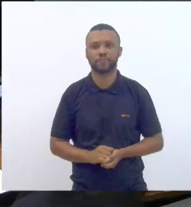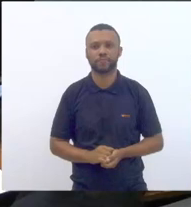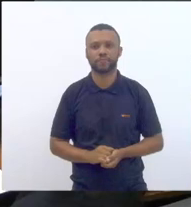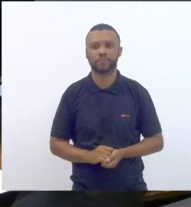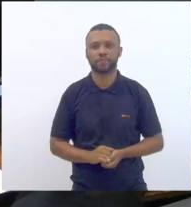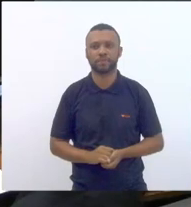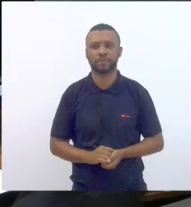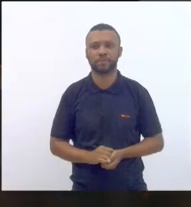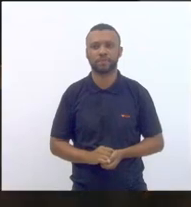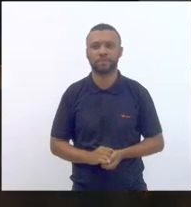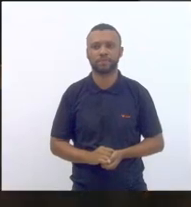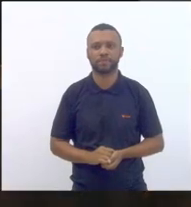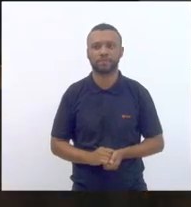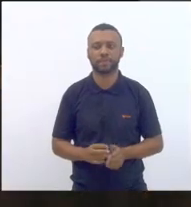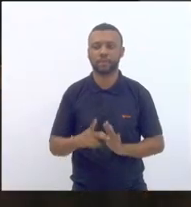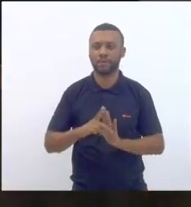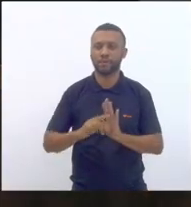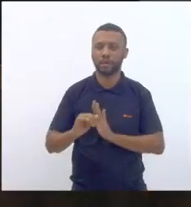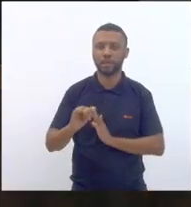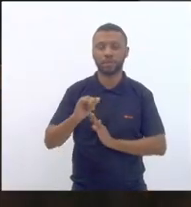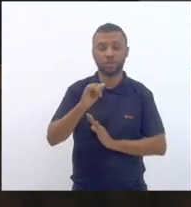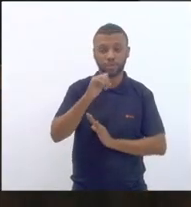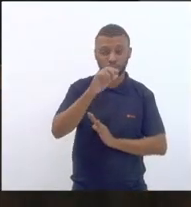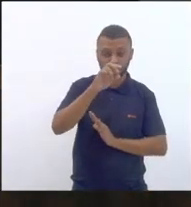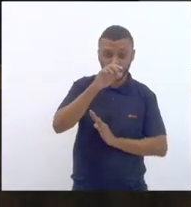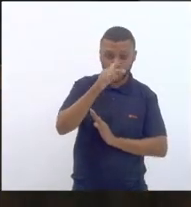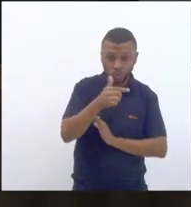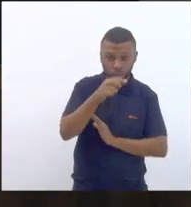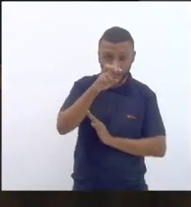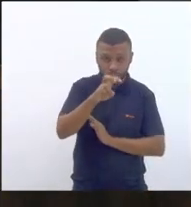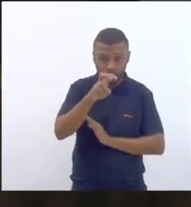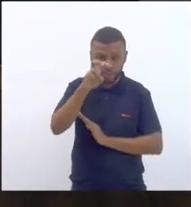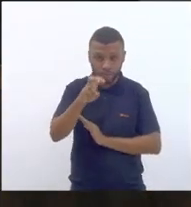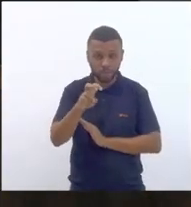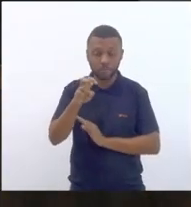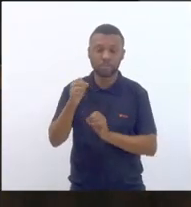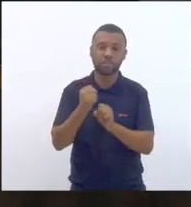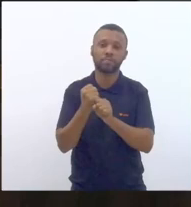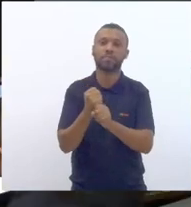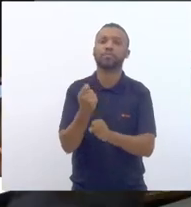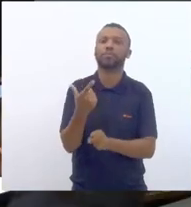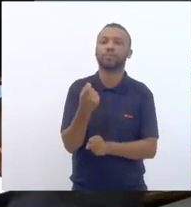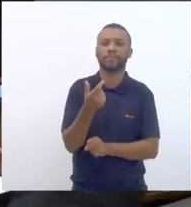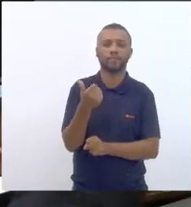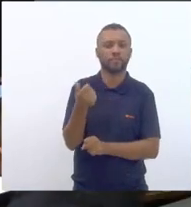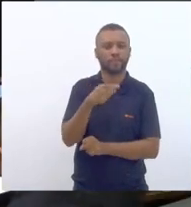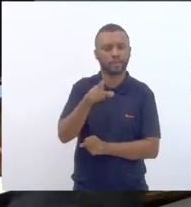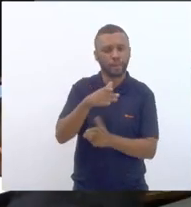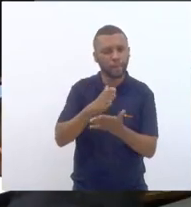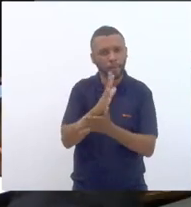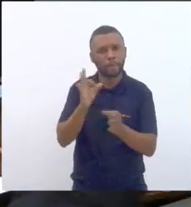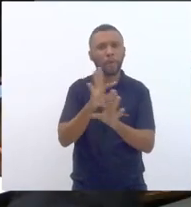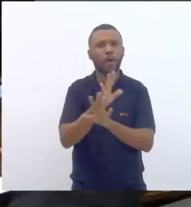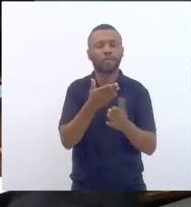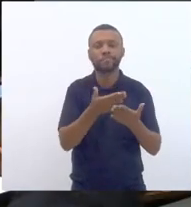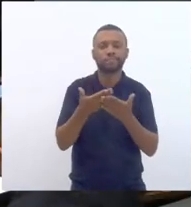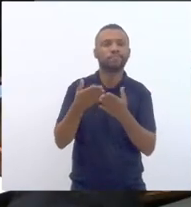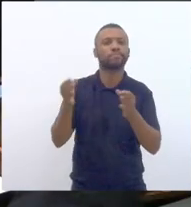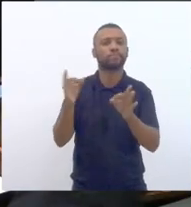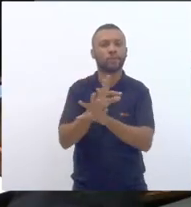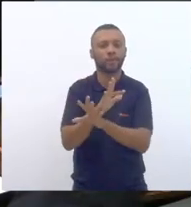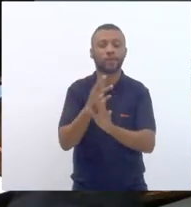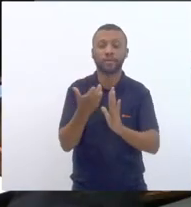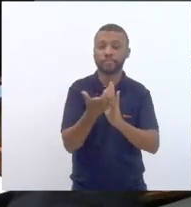Projeto de lei 5255 de 21. Senhores que aprovam, permaneçam como estão, aprovado. Em votação,